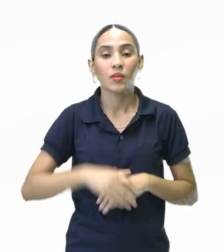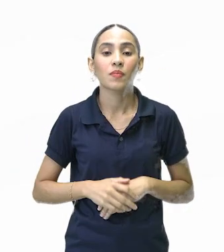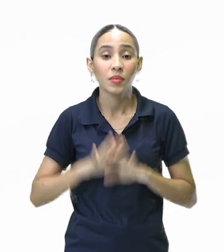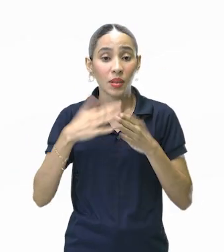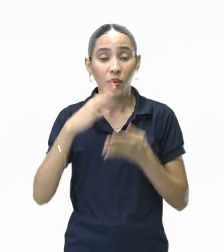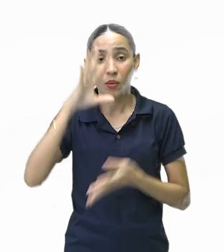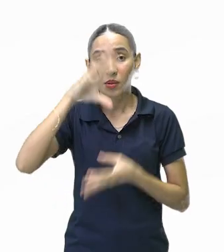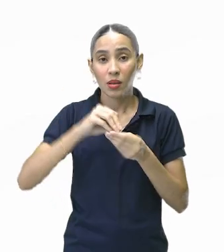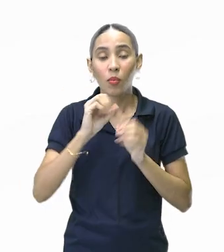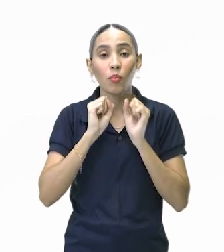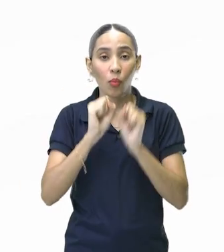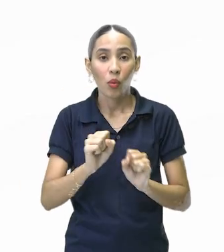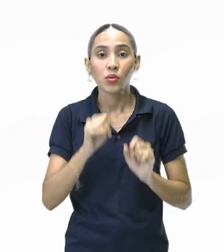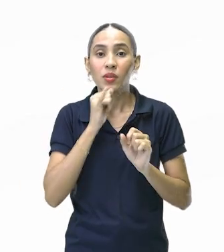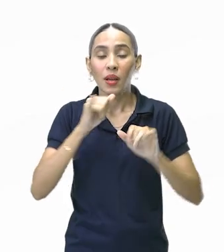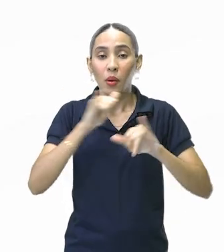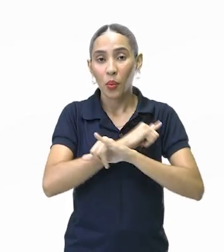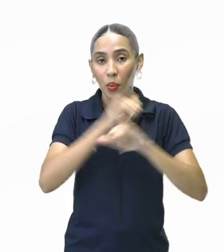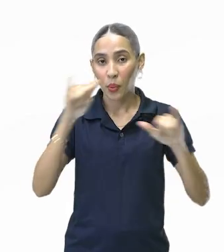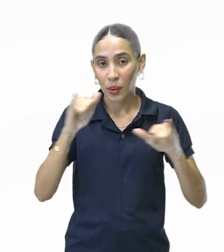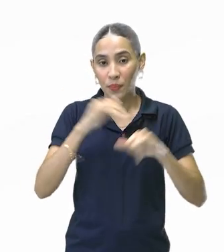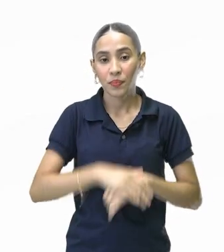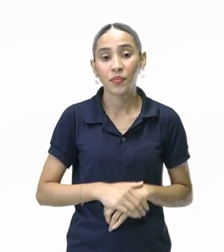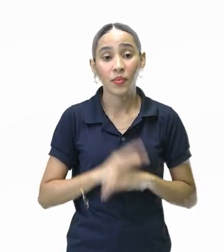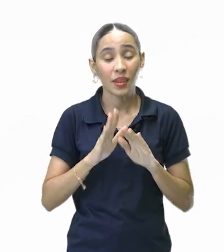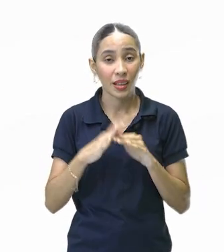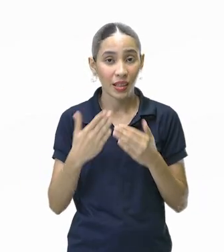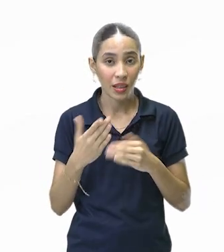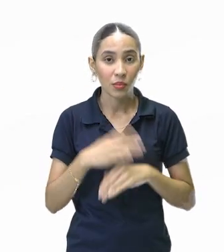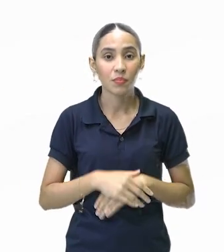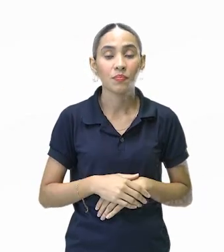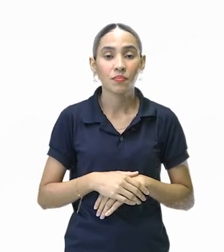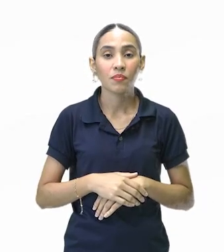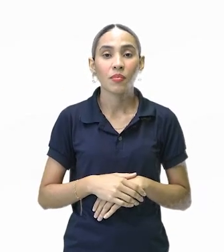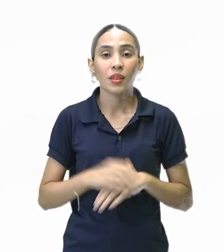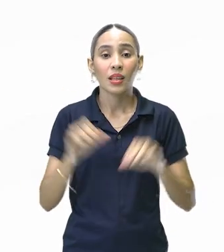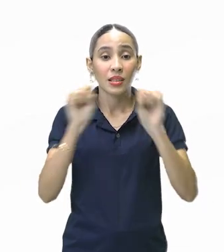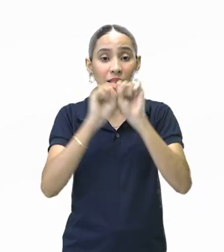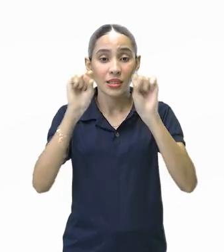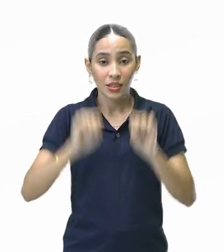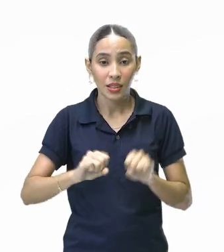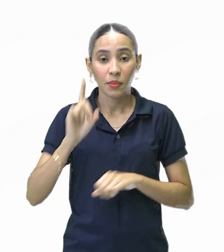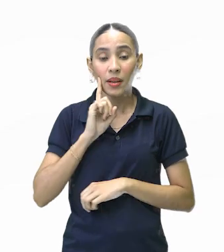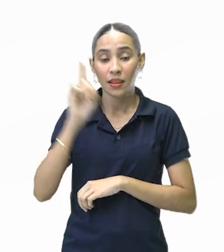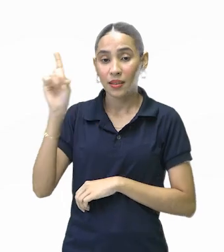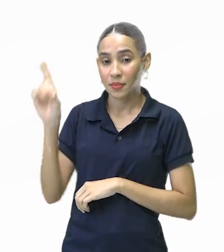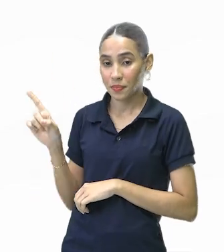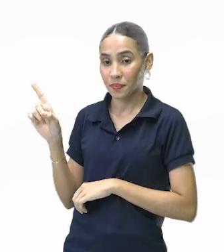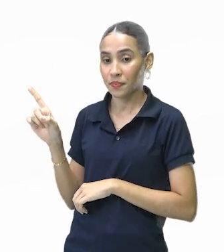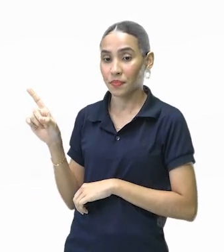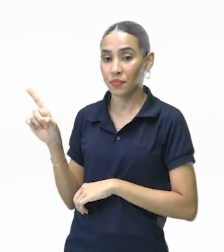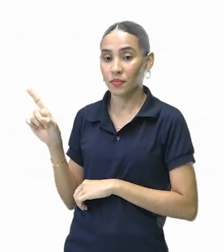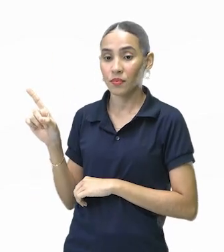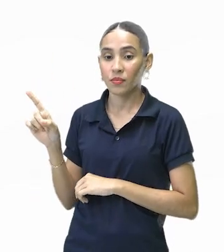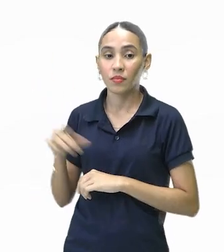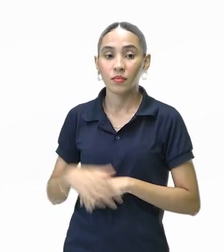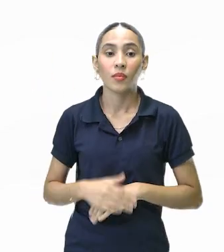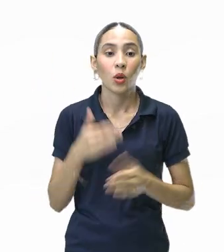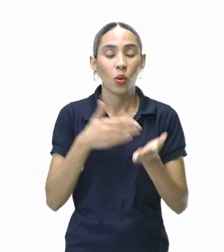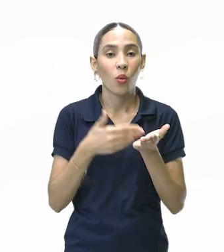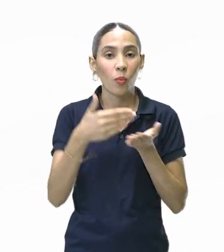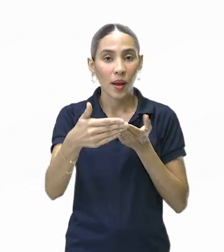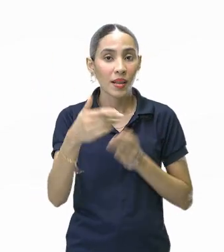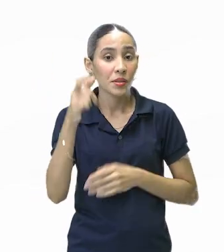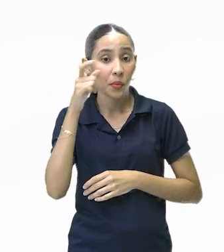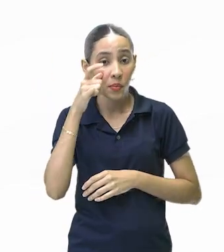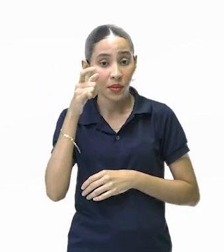essa conclusão pode ser divulgada. Então, só para a gente esquematizar esse método científico, olha só, começa lá